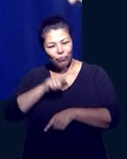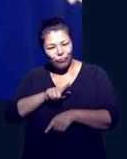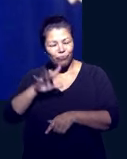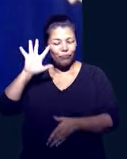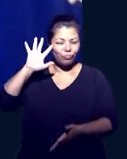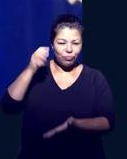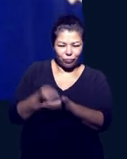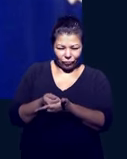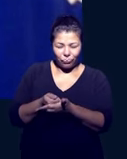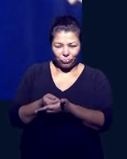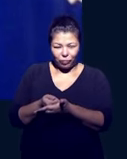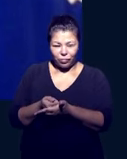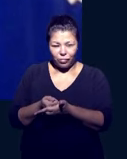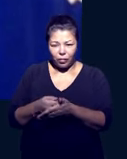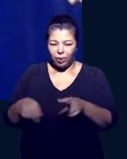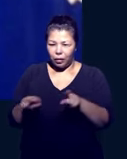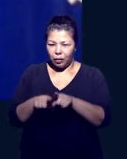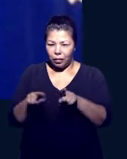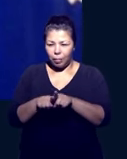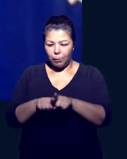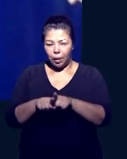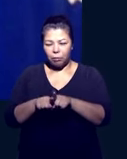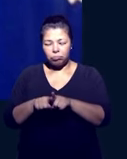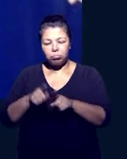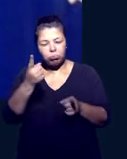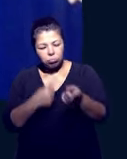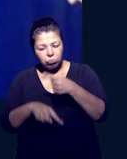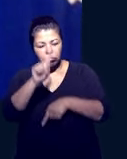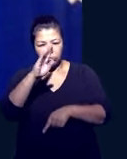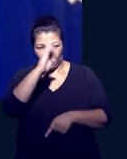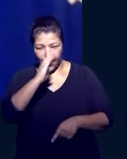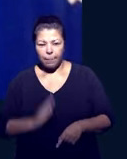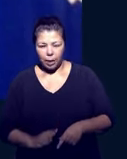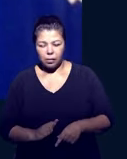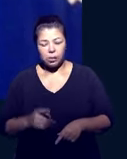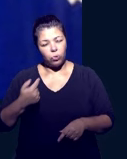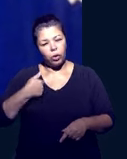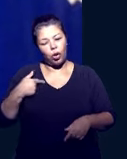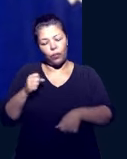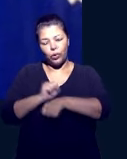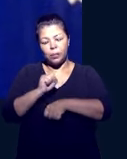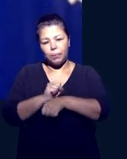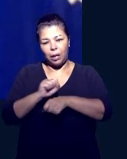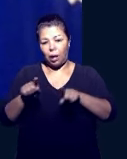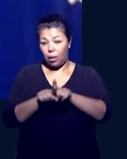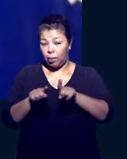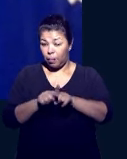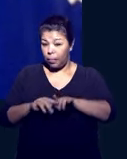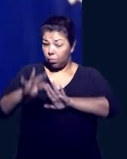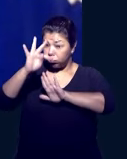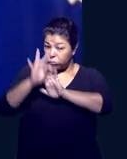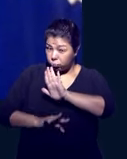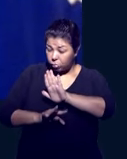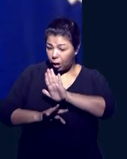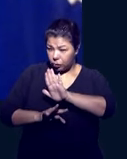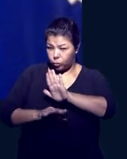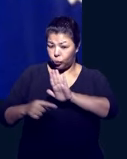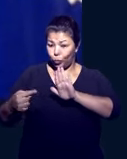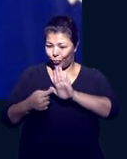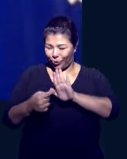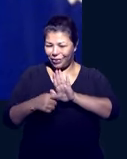uma diretriz possível para o Brasil nessa área de modo que eu vou aguardar o texto dessa MMP 1185